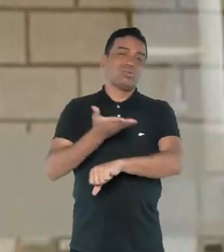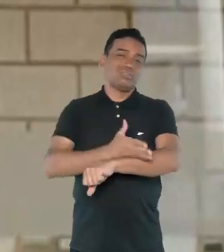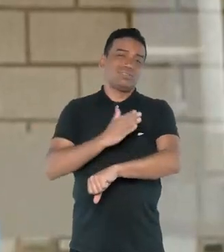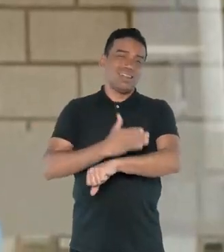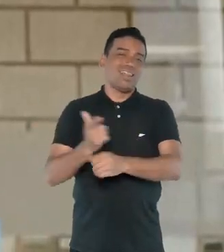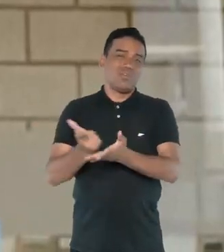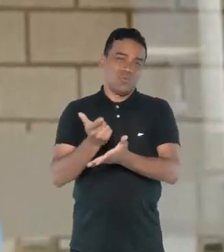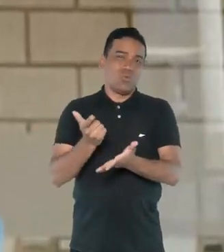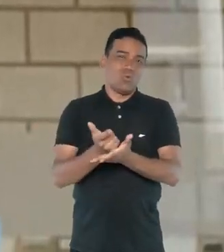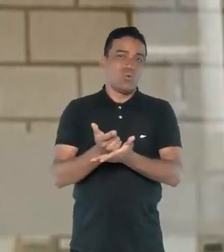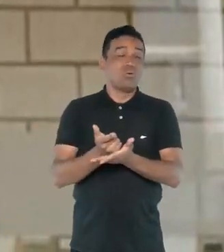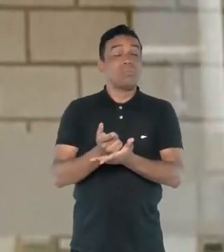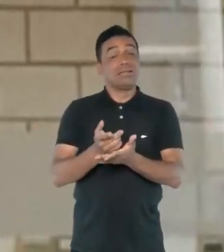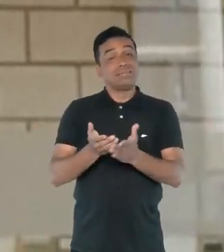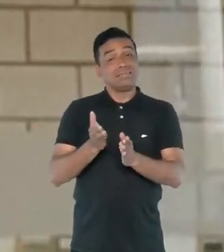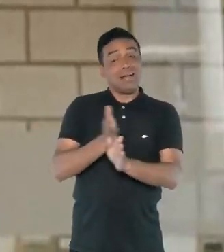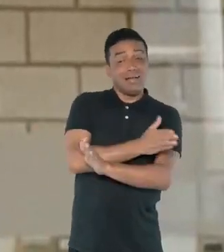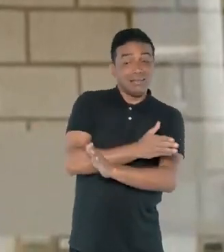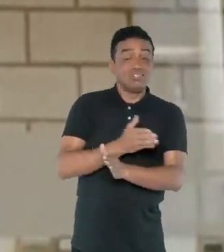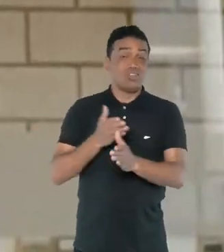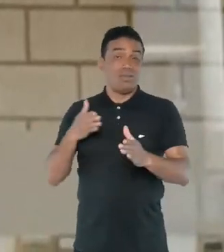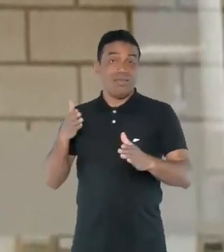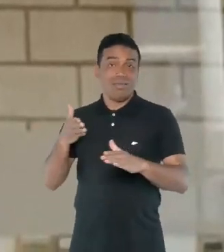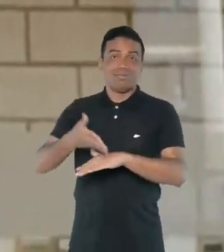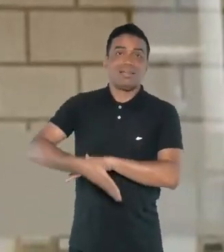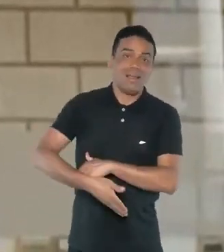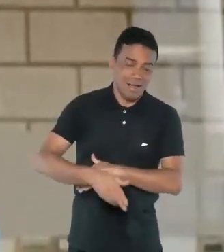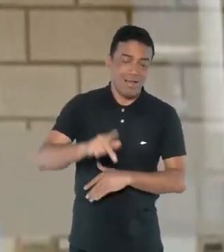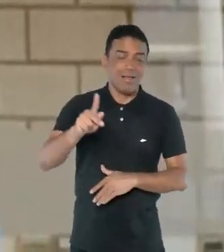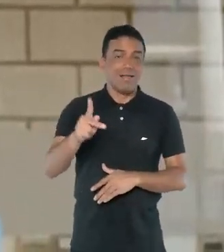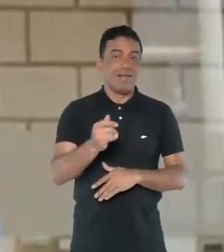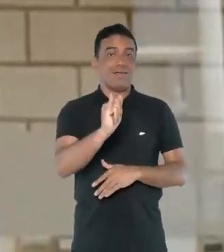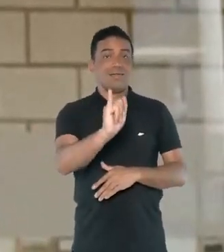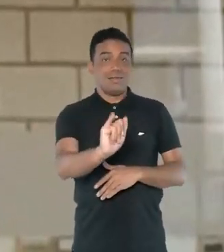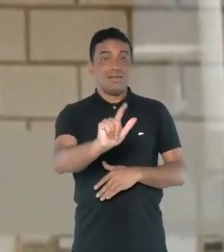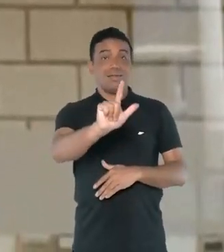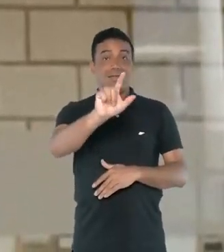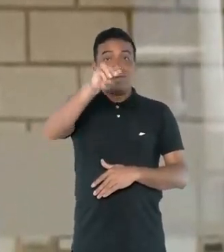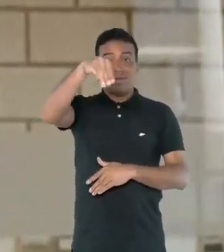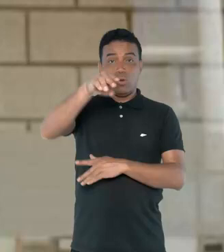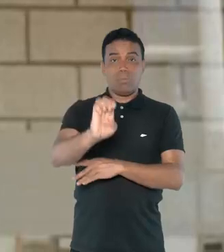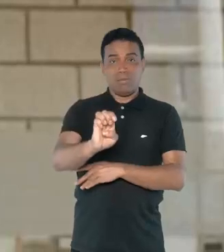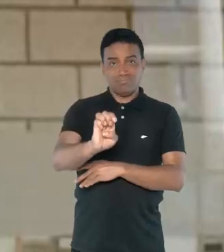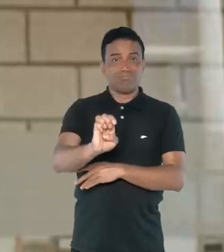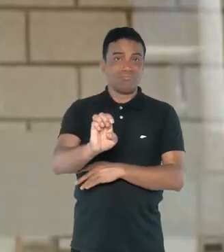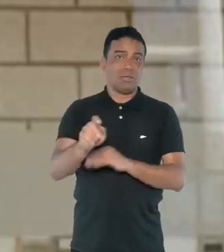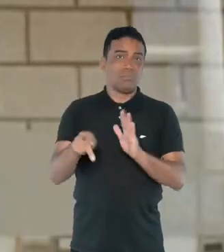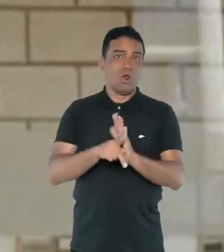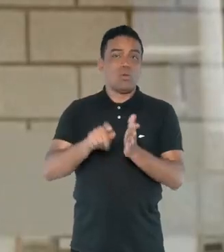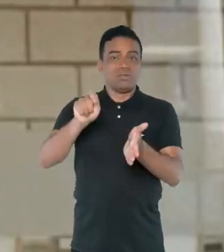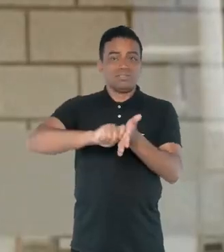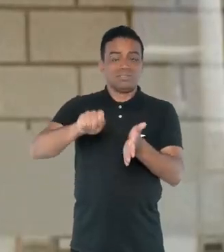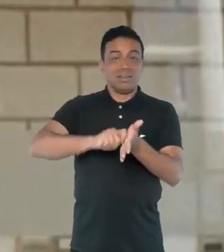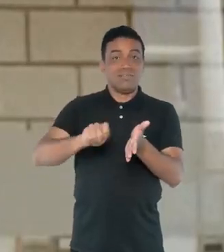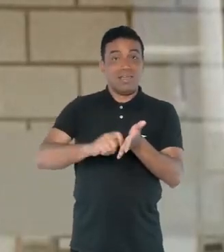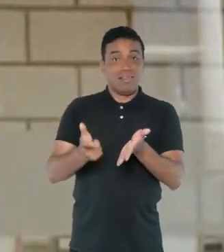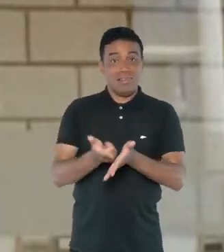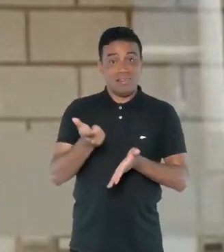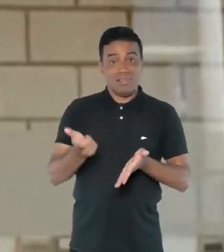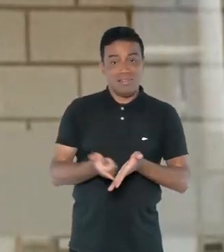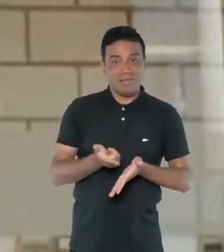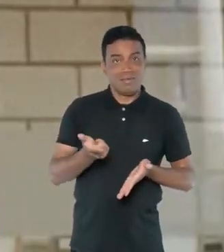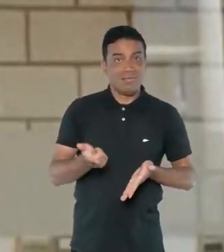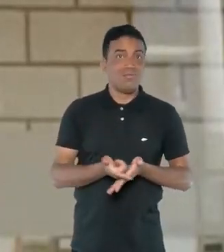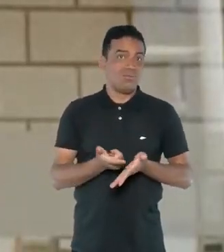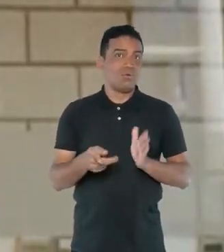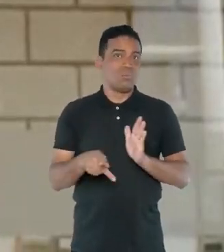antes de me envolver um pouco mais com o Hume e escrever esse livro sobre